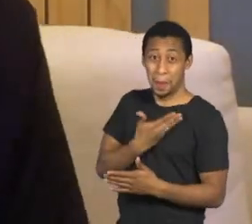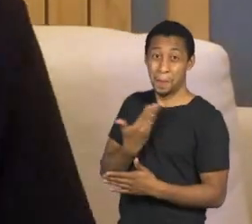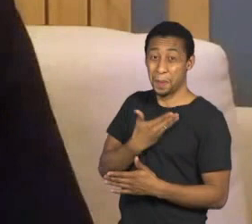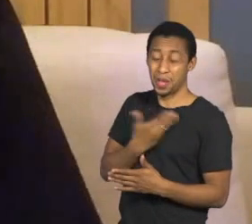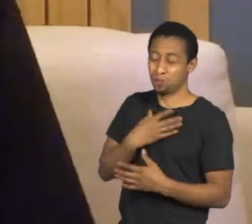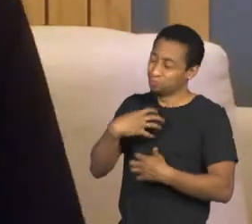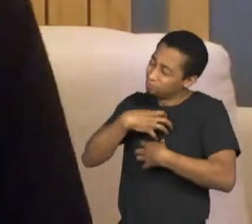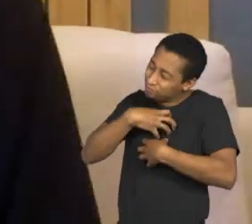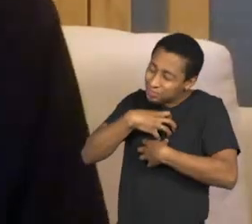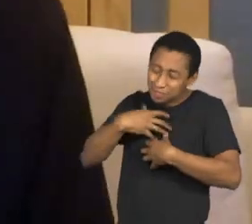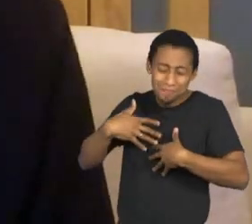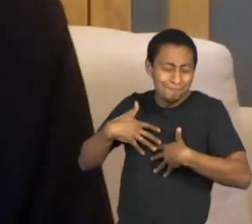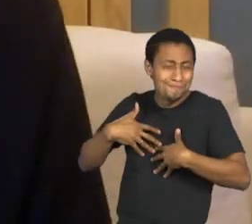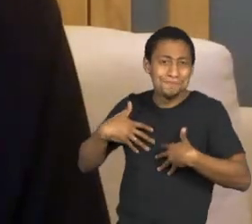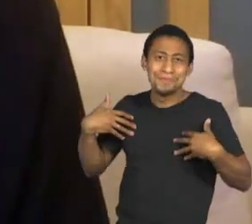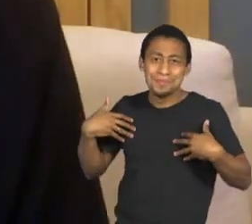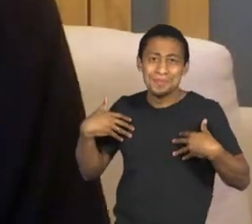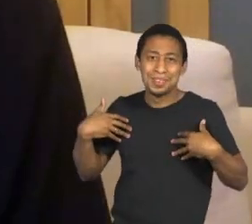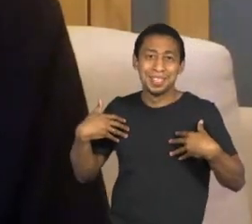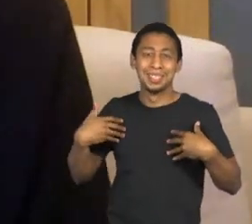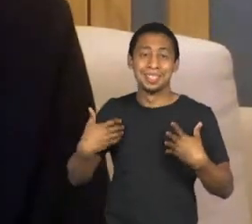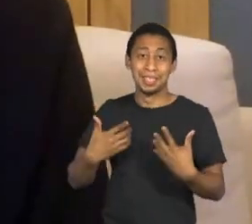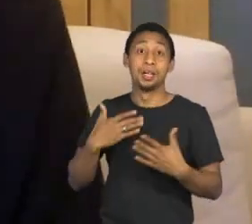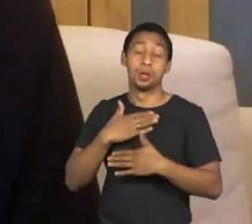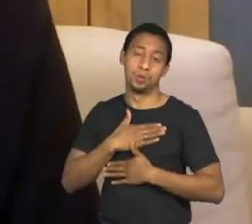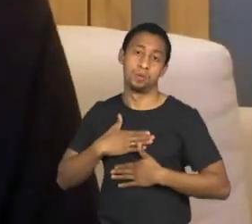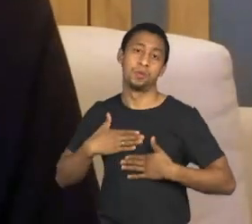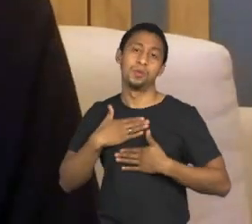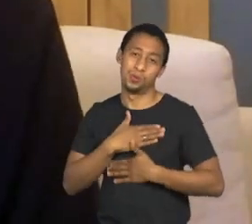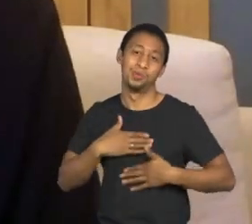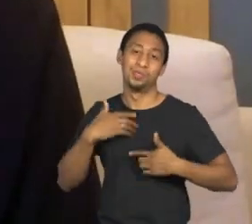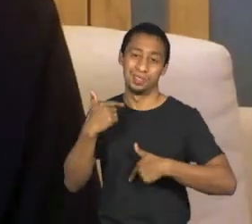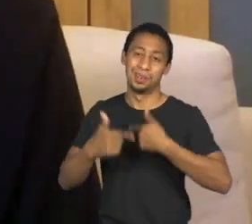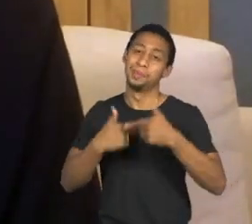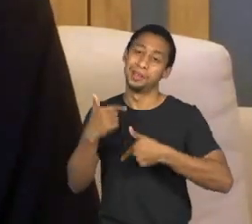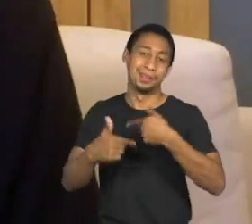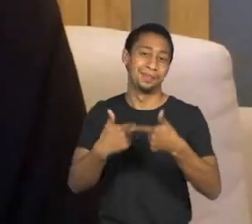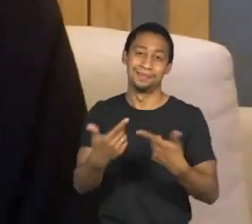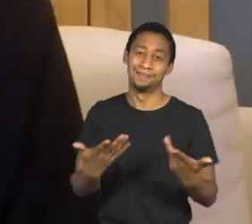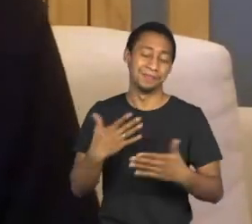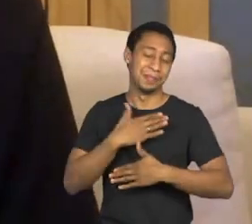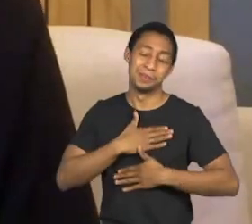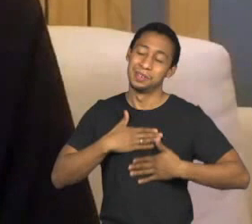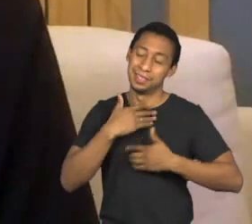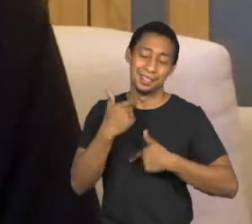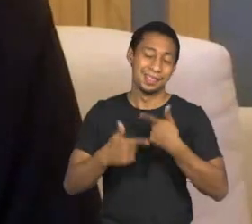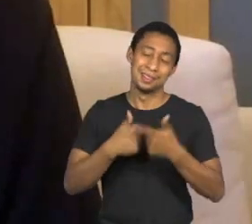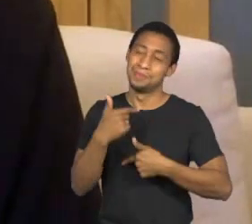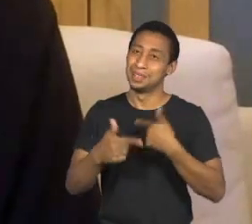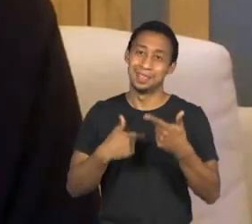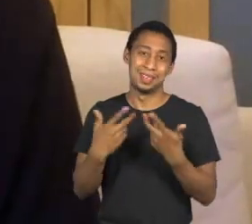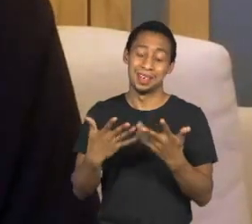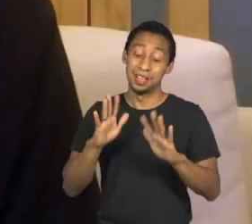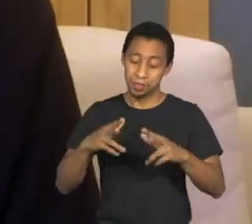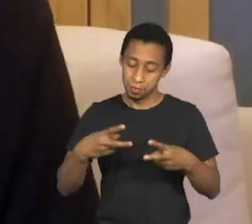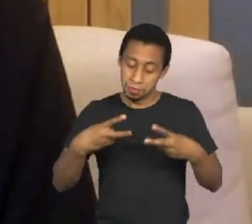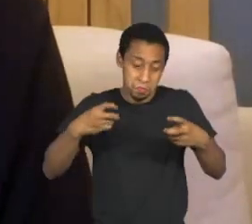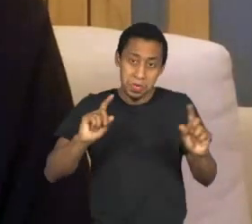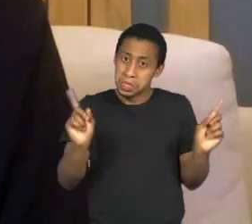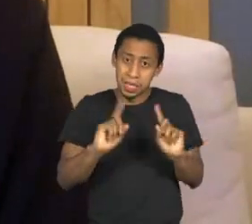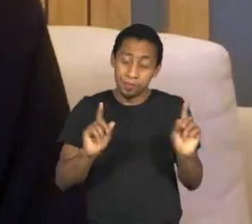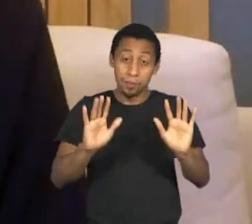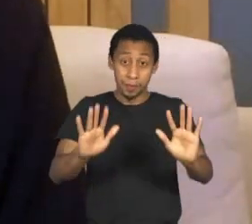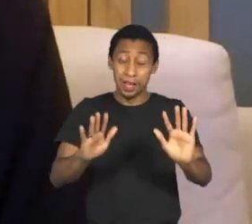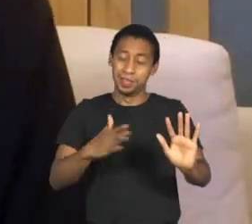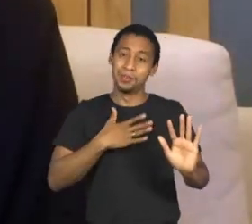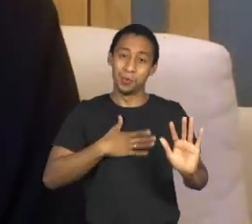sentir muito lisonjeado. Eu gosto de trabalhar, mano. Eu gosto de trabalhar de uma maneira que eu nem percebo, mas eu gosto mais de